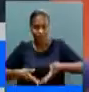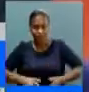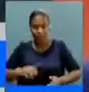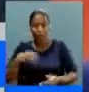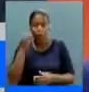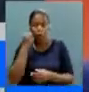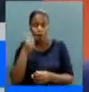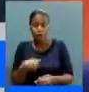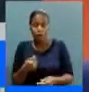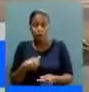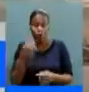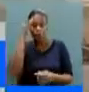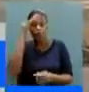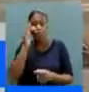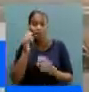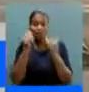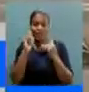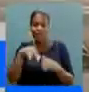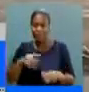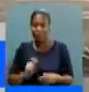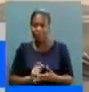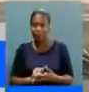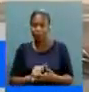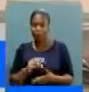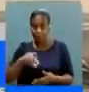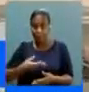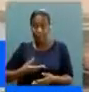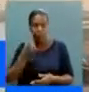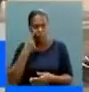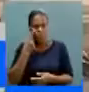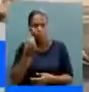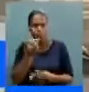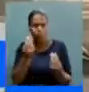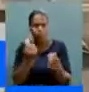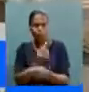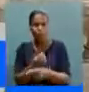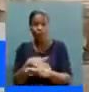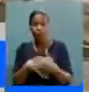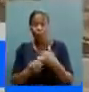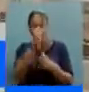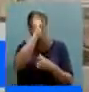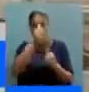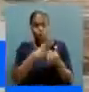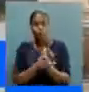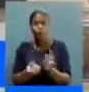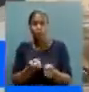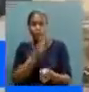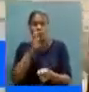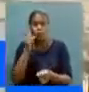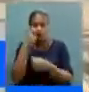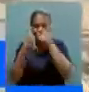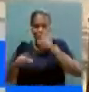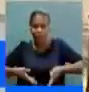segundo os próprios dados do enem no entanto o empreendedor reconhece que ainda falta muito por fazer para se cumprir tudo aquilo que prometeu os cabo verdianos